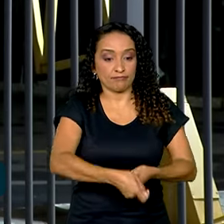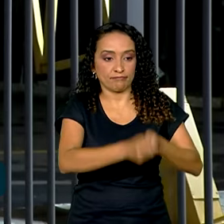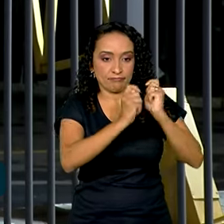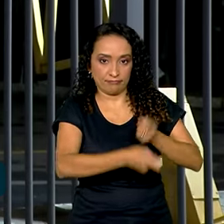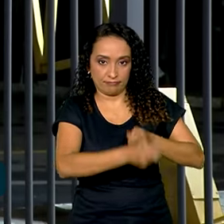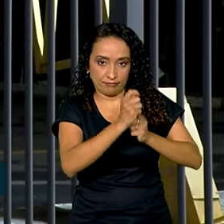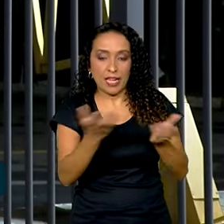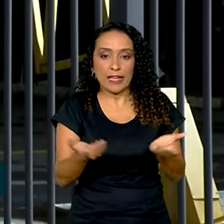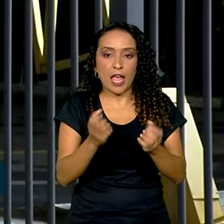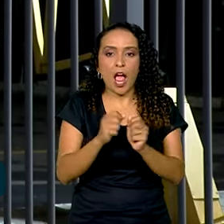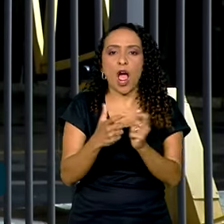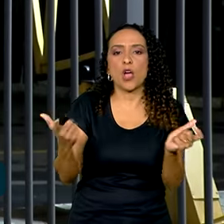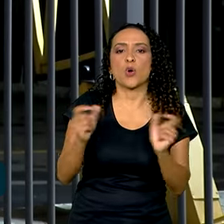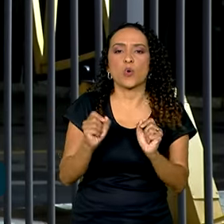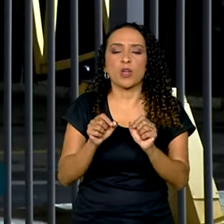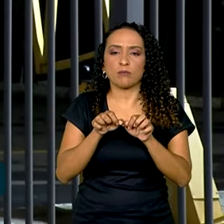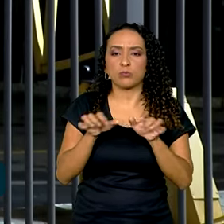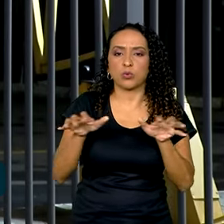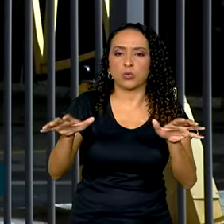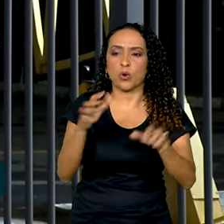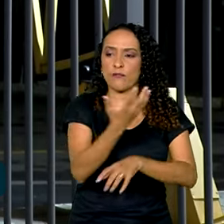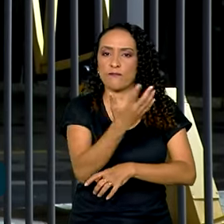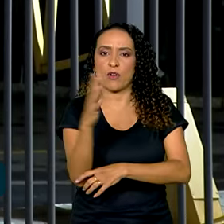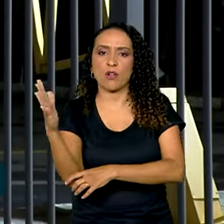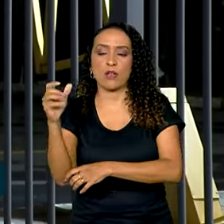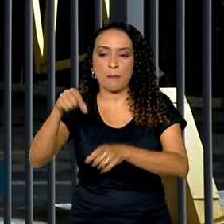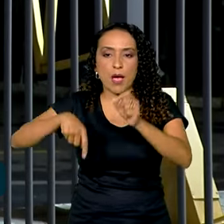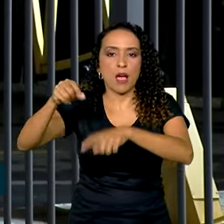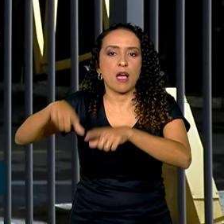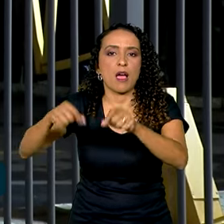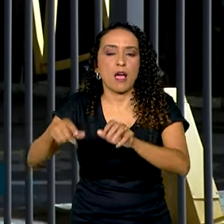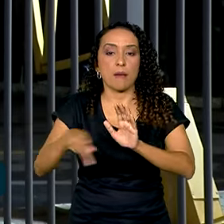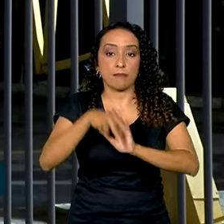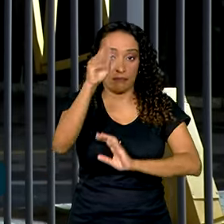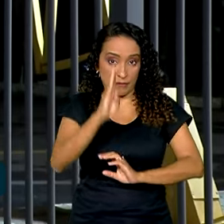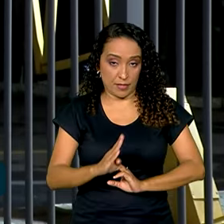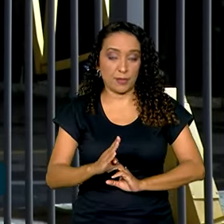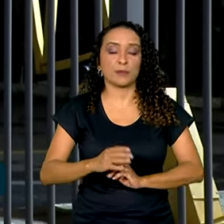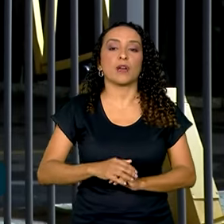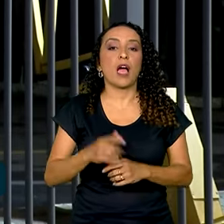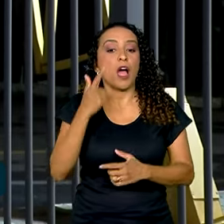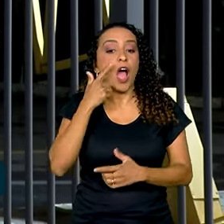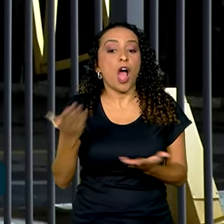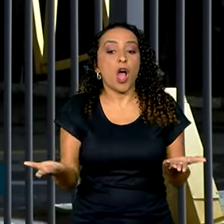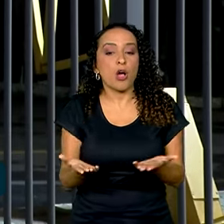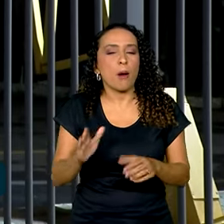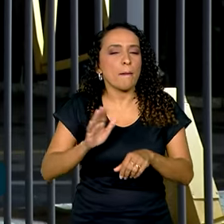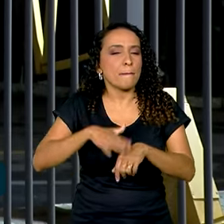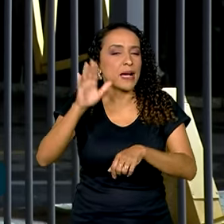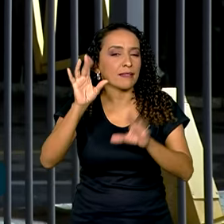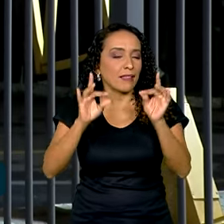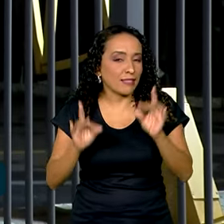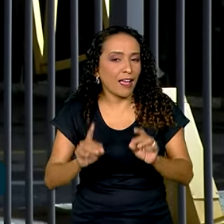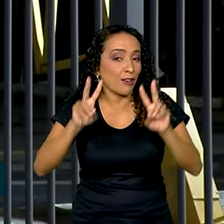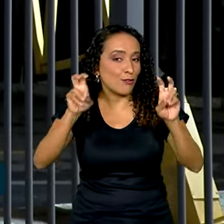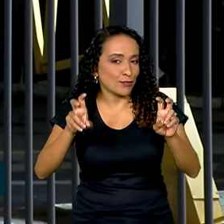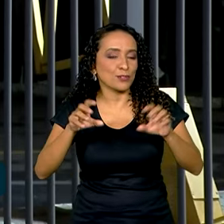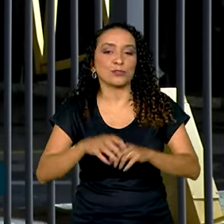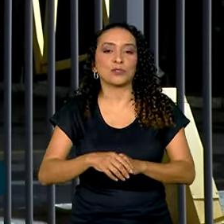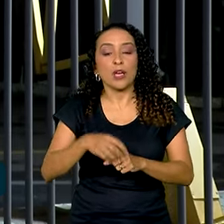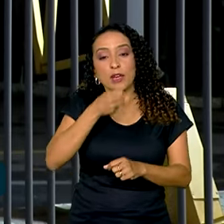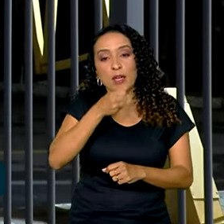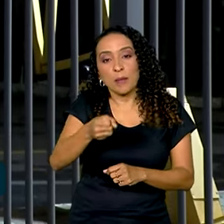quer aumentar a extensão de florestas plantadas do país. Veja agora mais detalhes sobre esse assunto